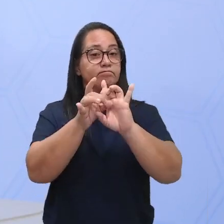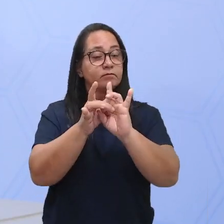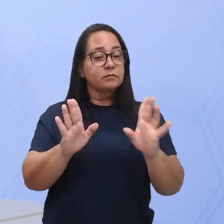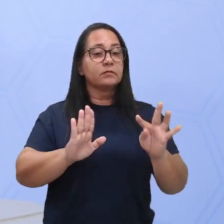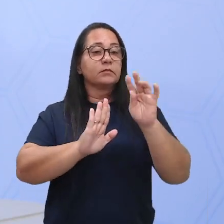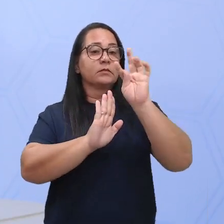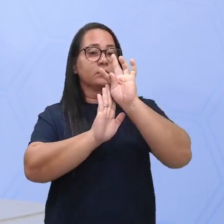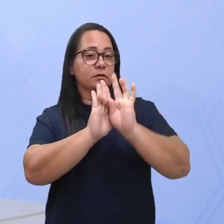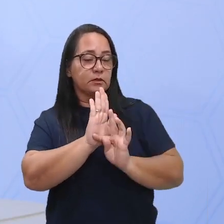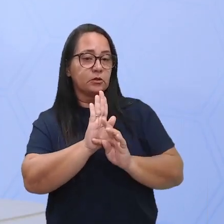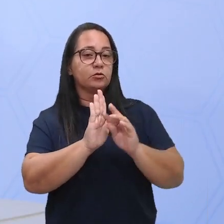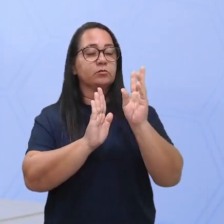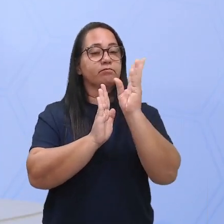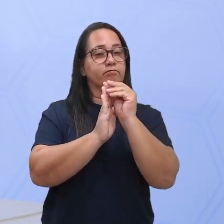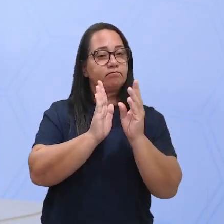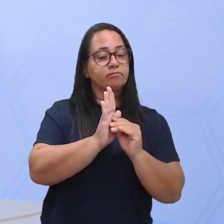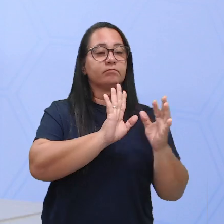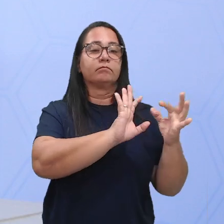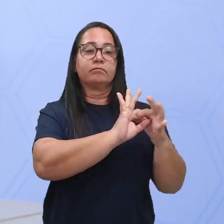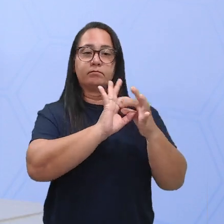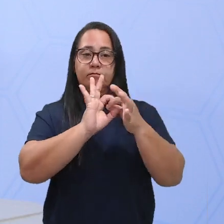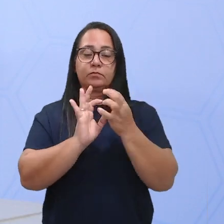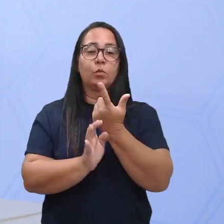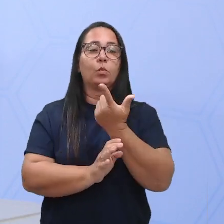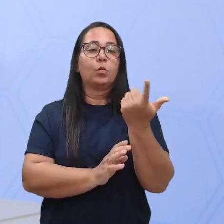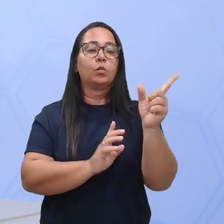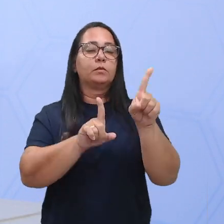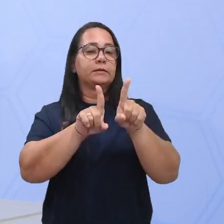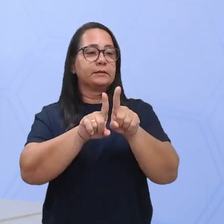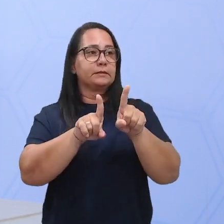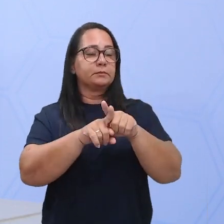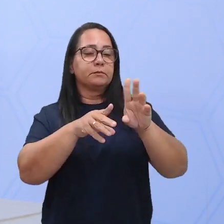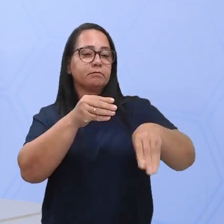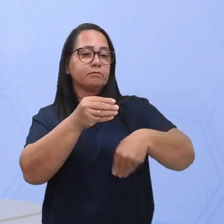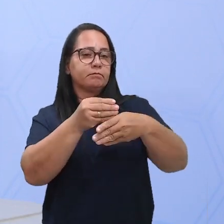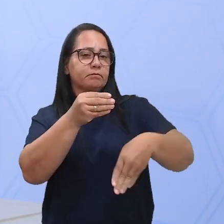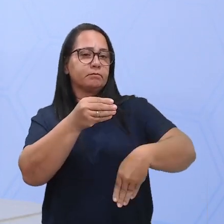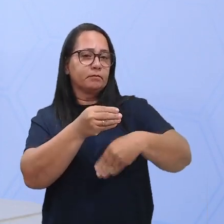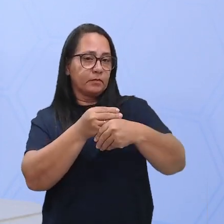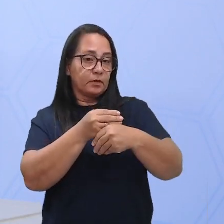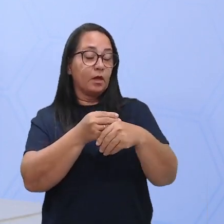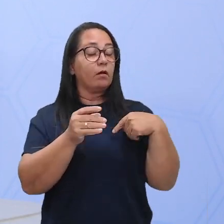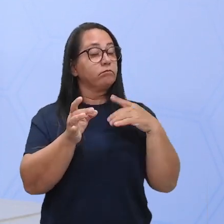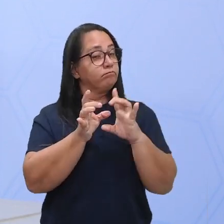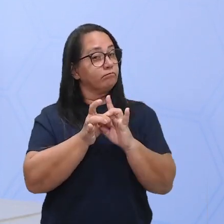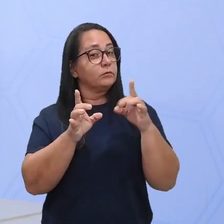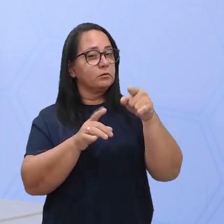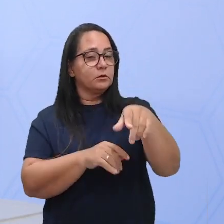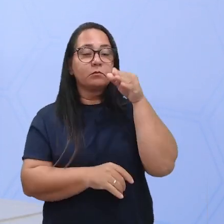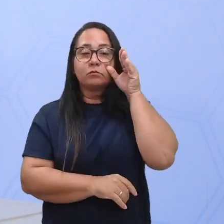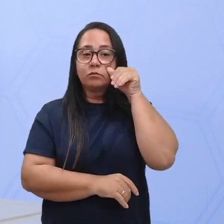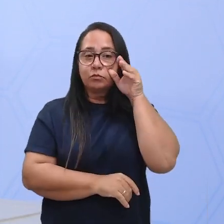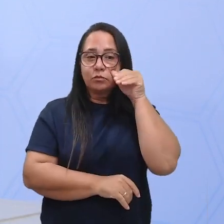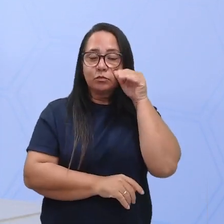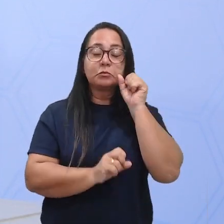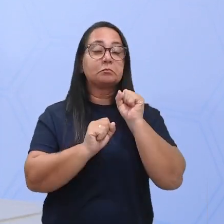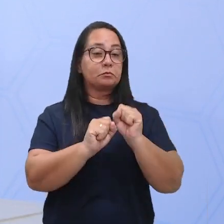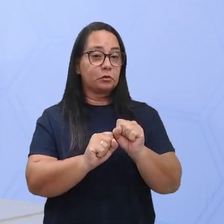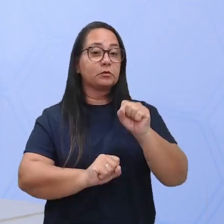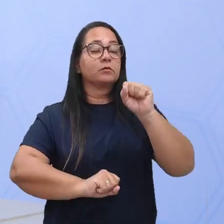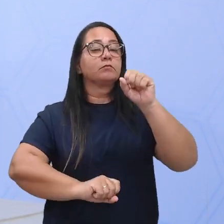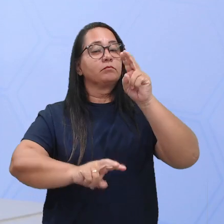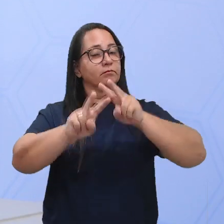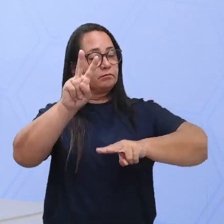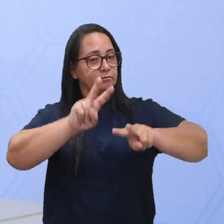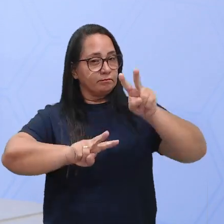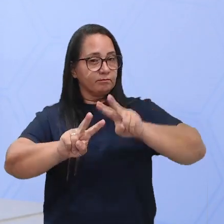texto, contexto e outras coisas mais que eu vou deixar para que você tenha curiosidade e dê uma olhadinha lá no